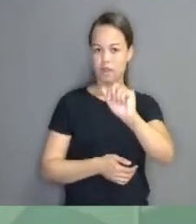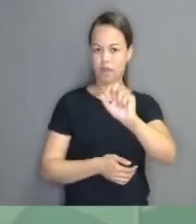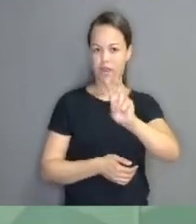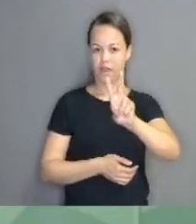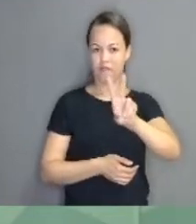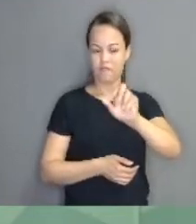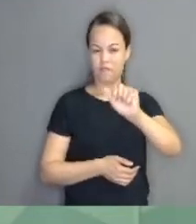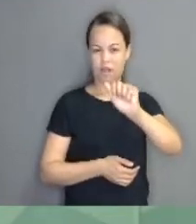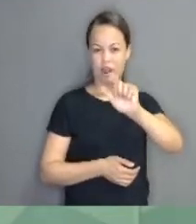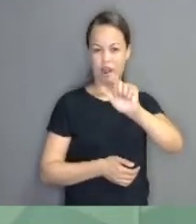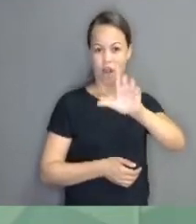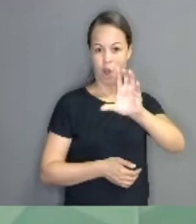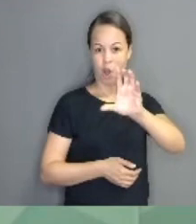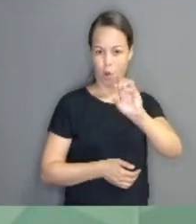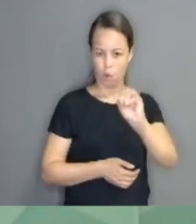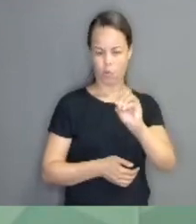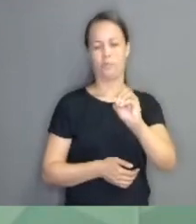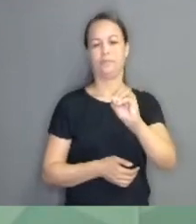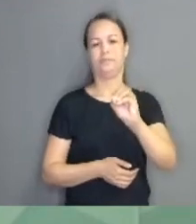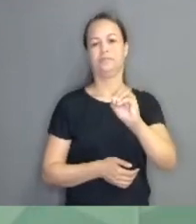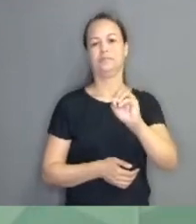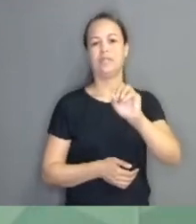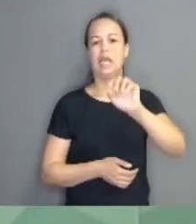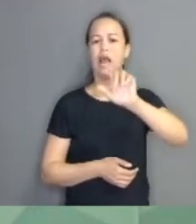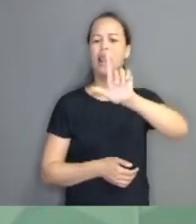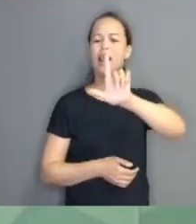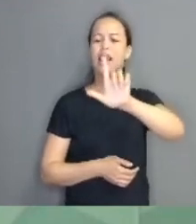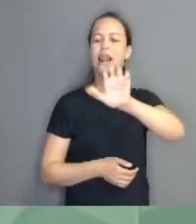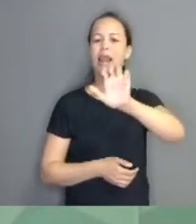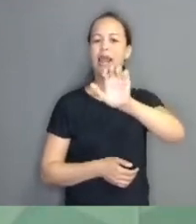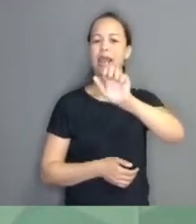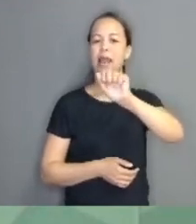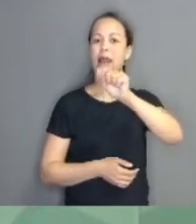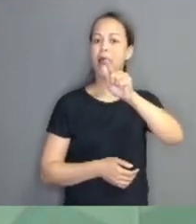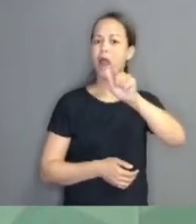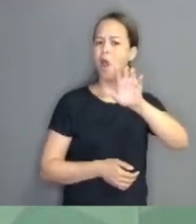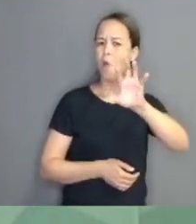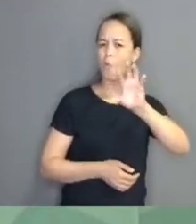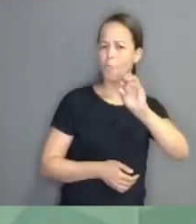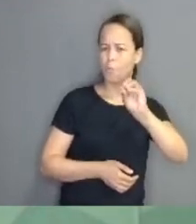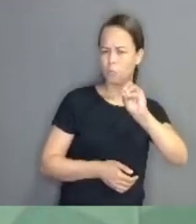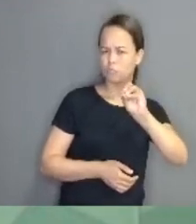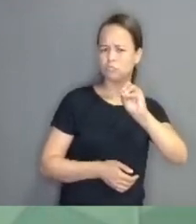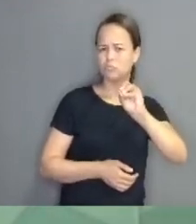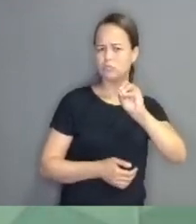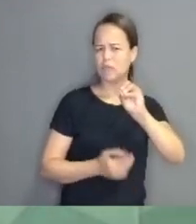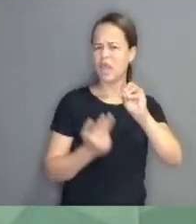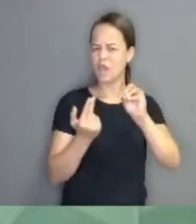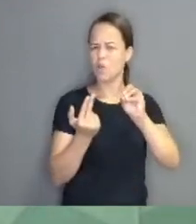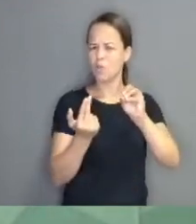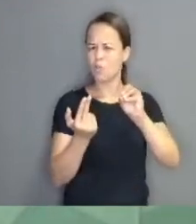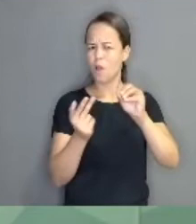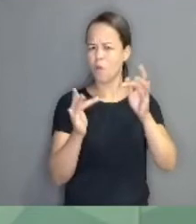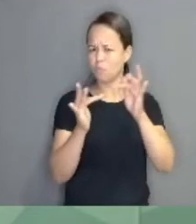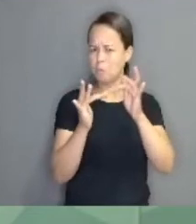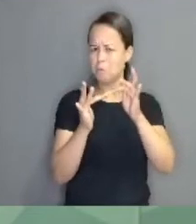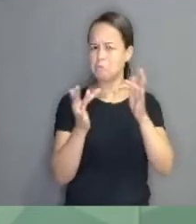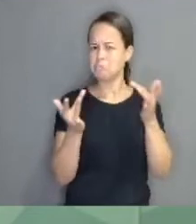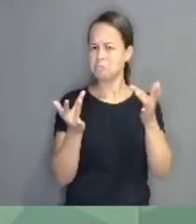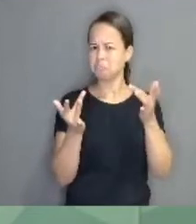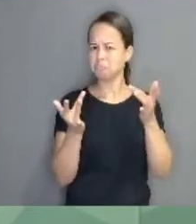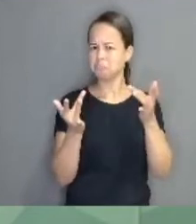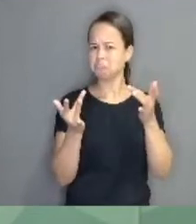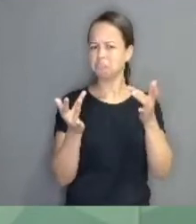cavalo o leão produzir o mesmo sonzinho final